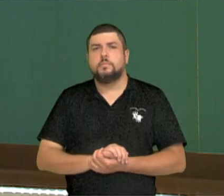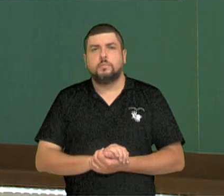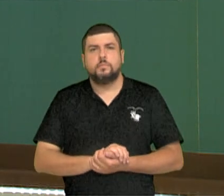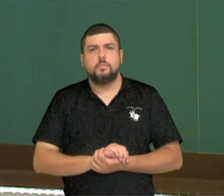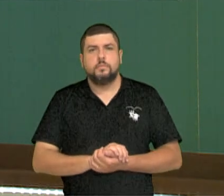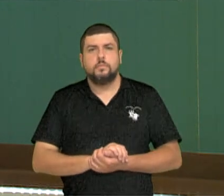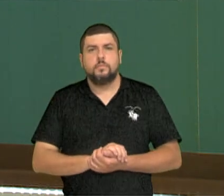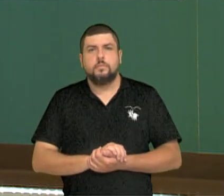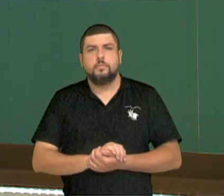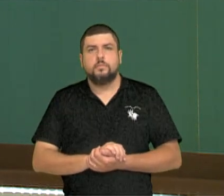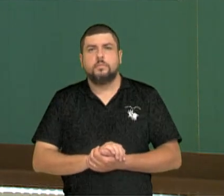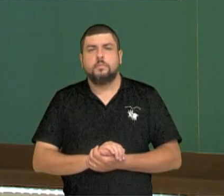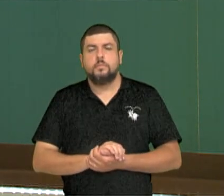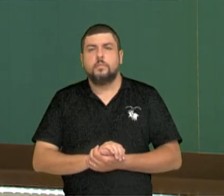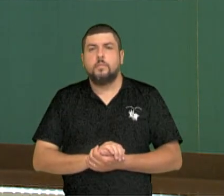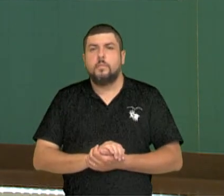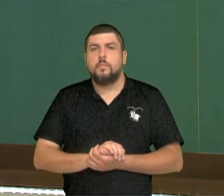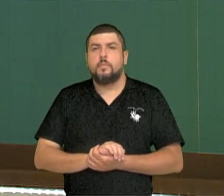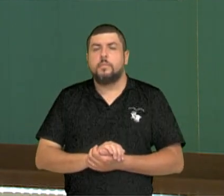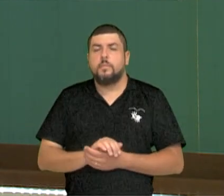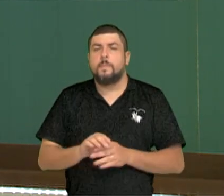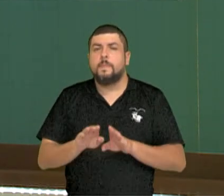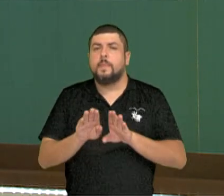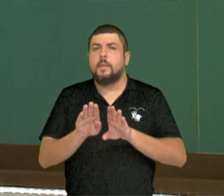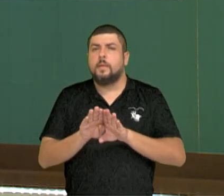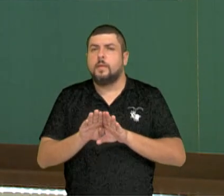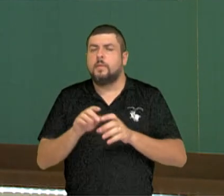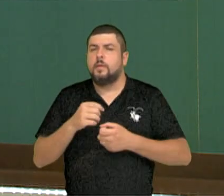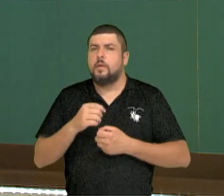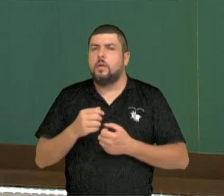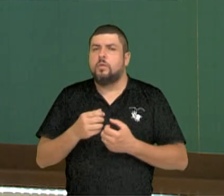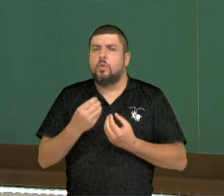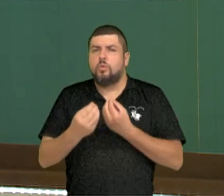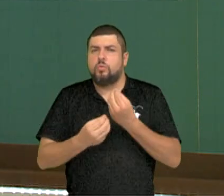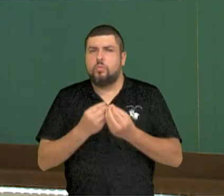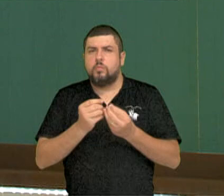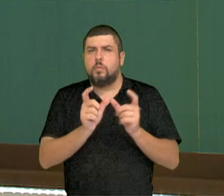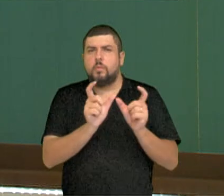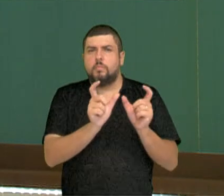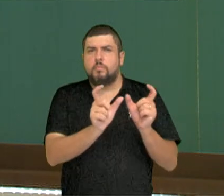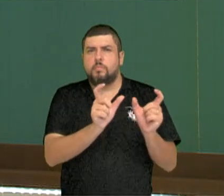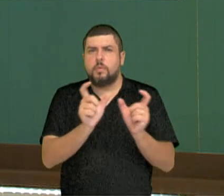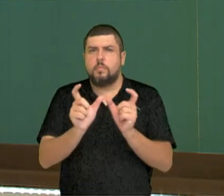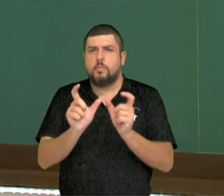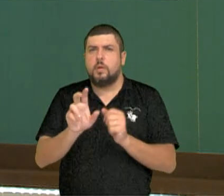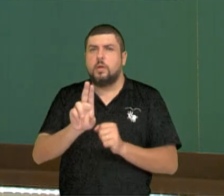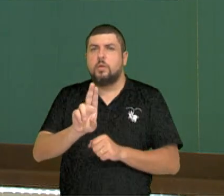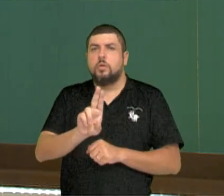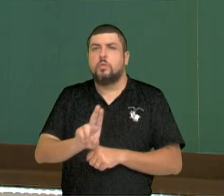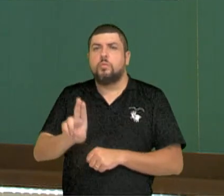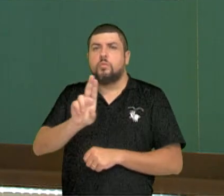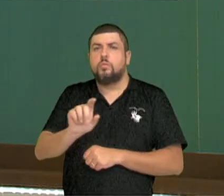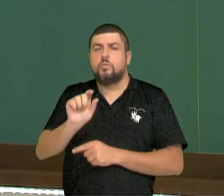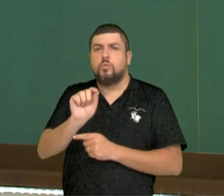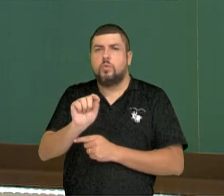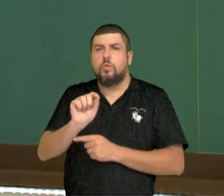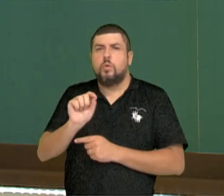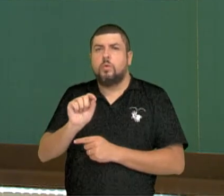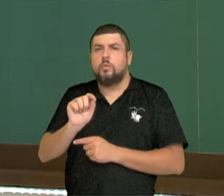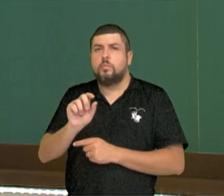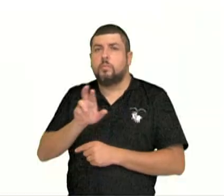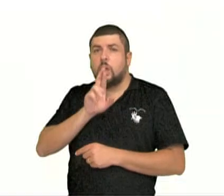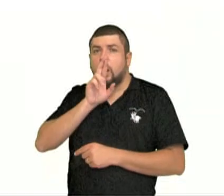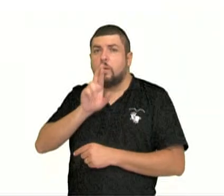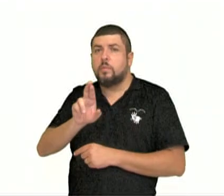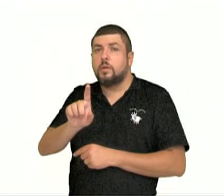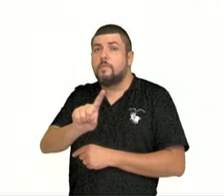Temos acá algumas expressões de negação, tá? Algumas palavras usadas para nos referirmos a uma